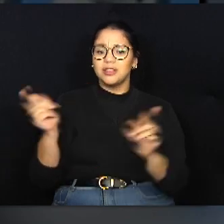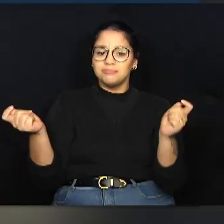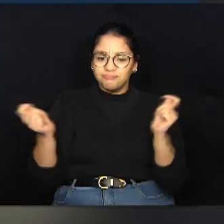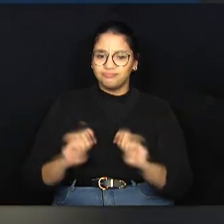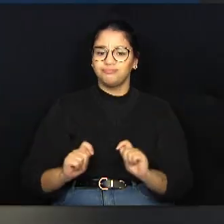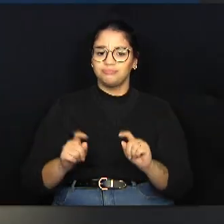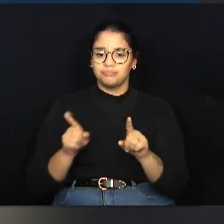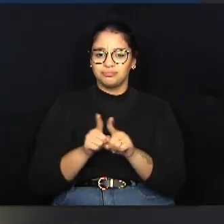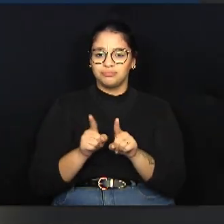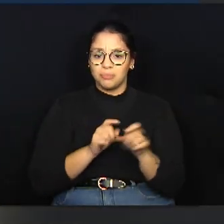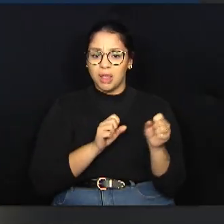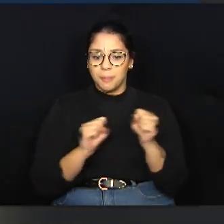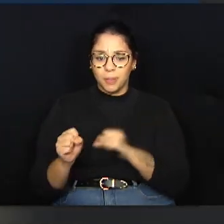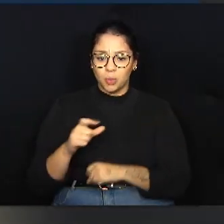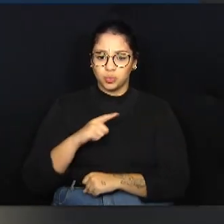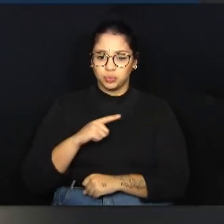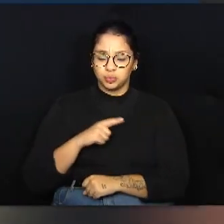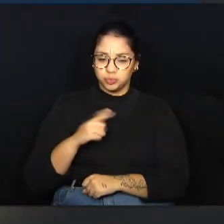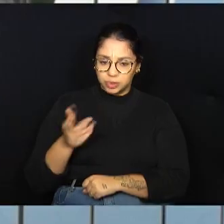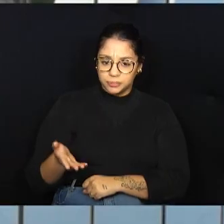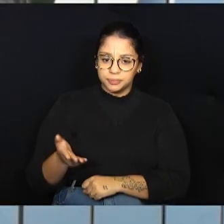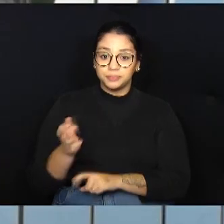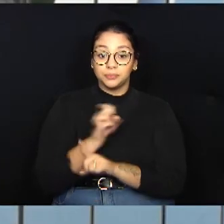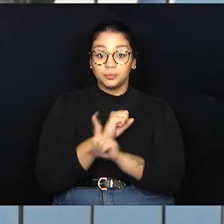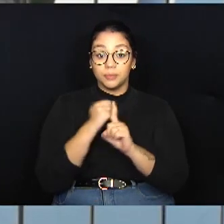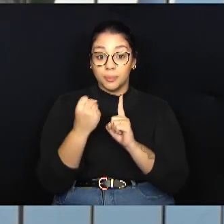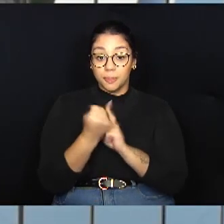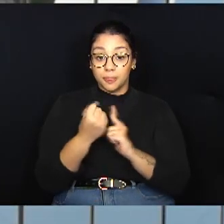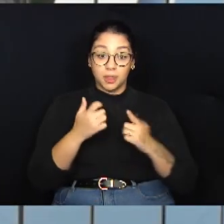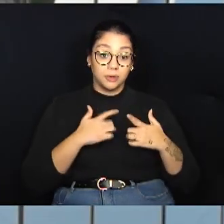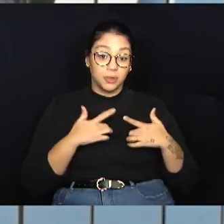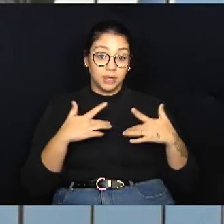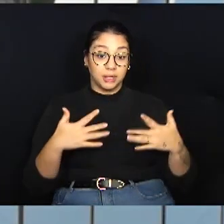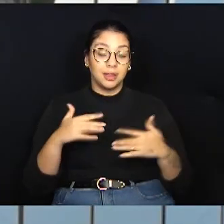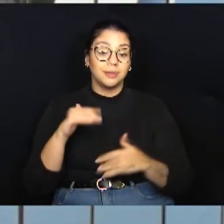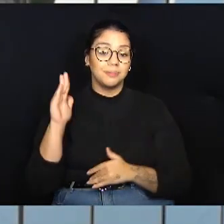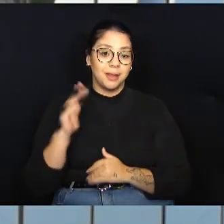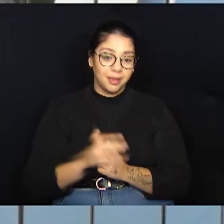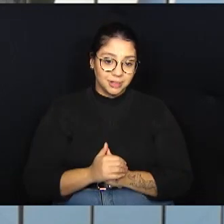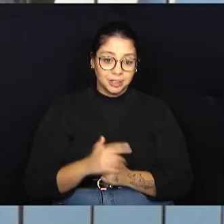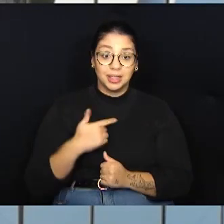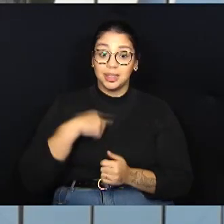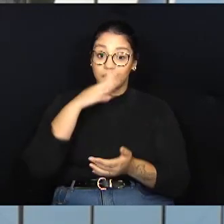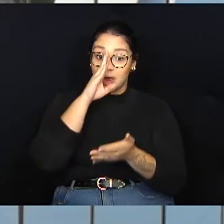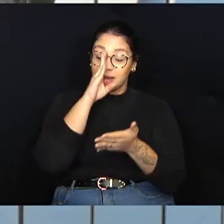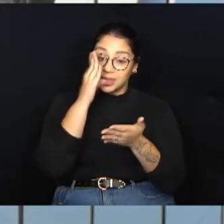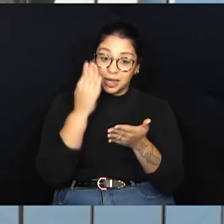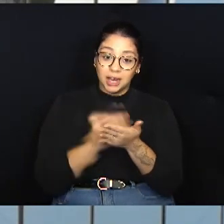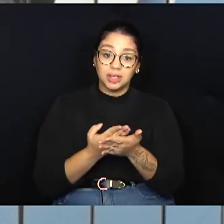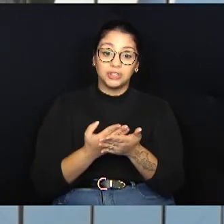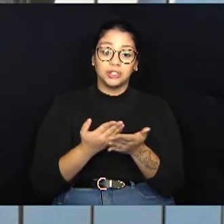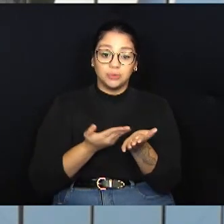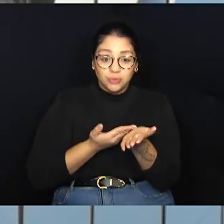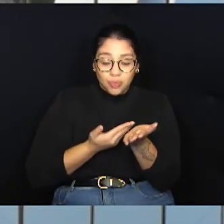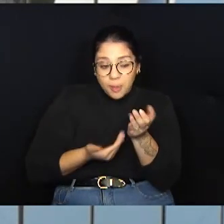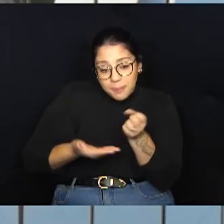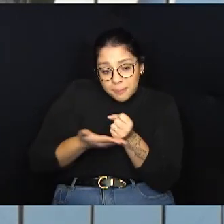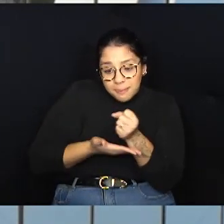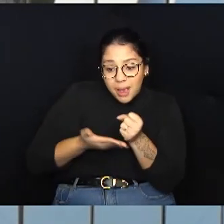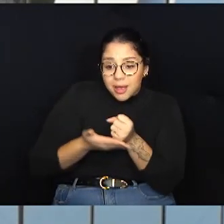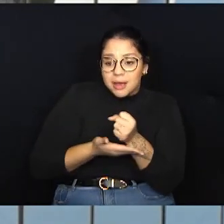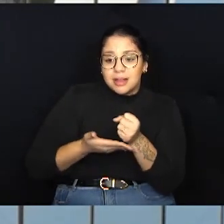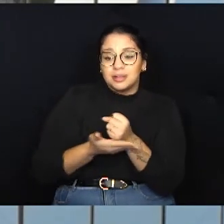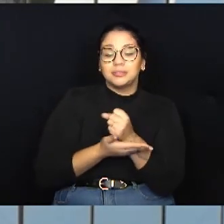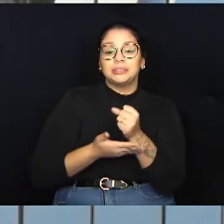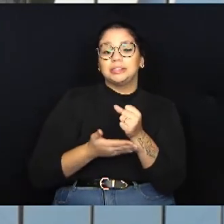suas potencialidades, numa sociedade mais solidária. Eu acredito nos princípios cristãos. Eu vejo